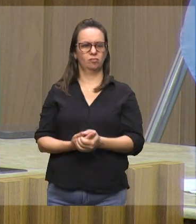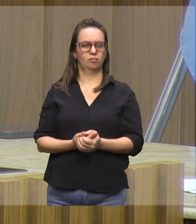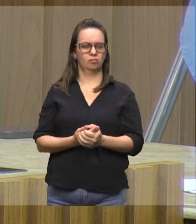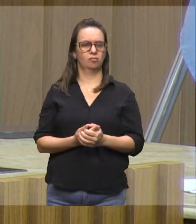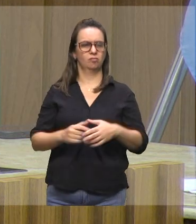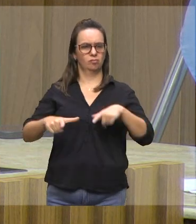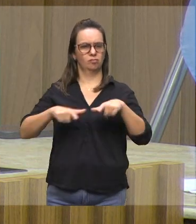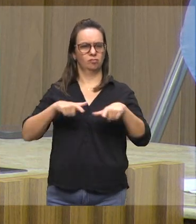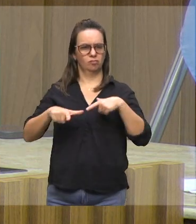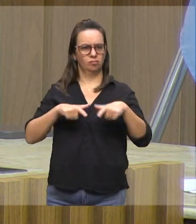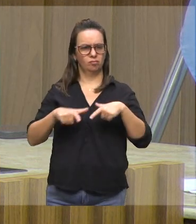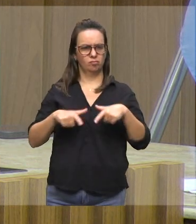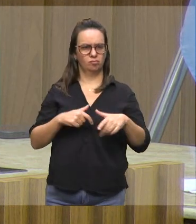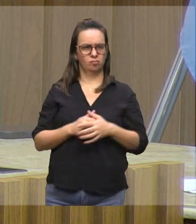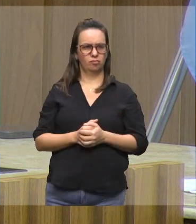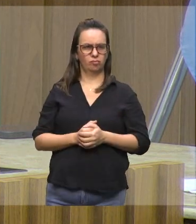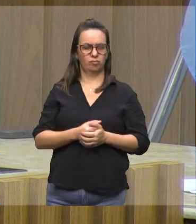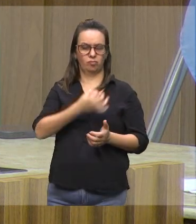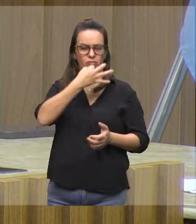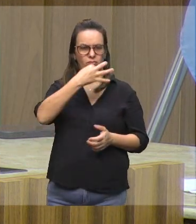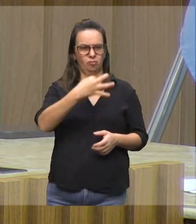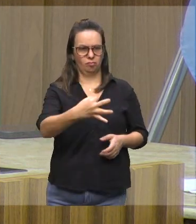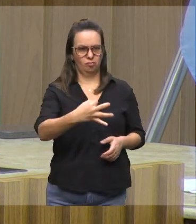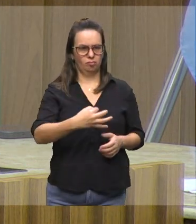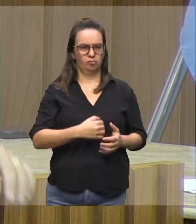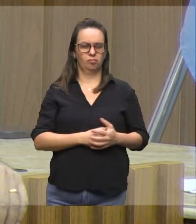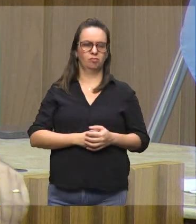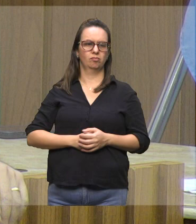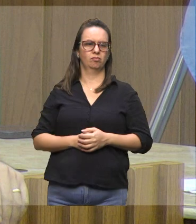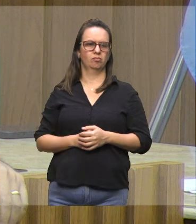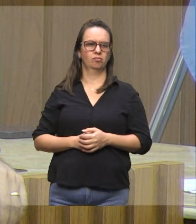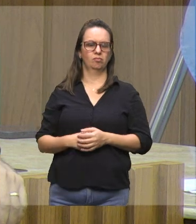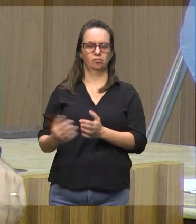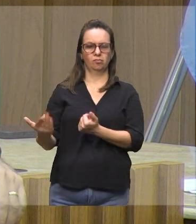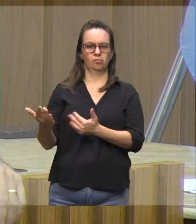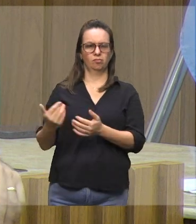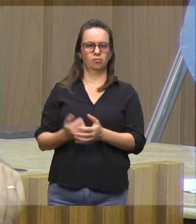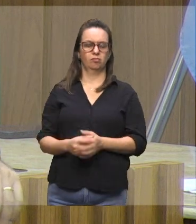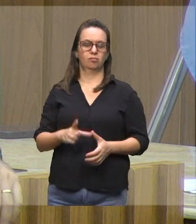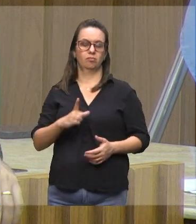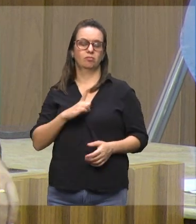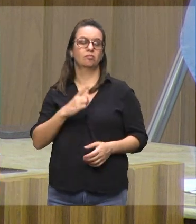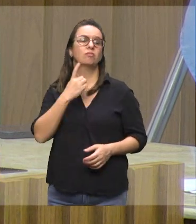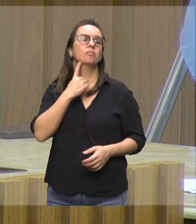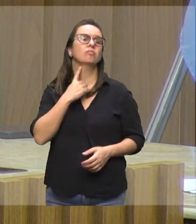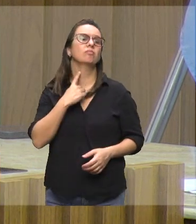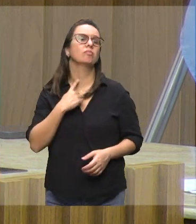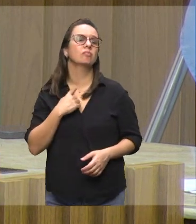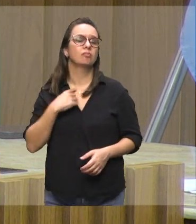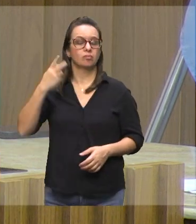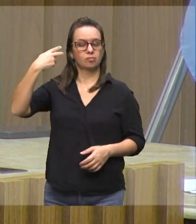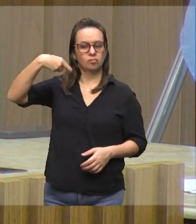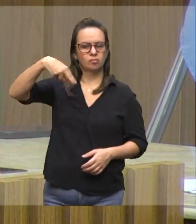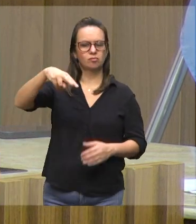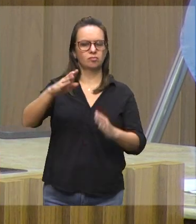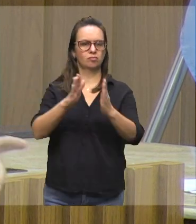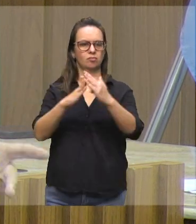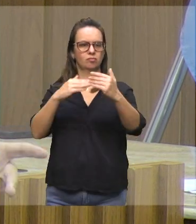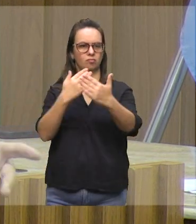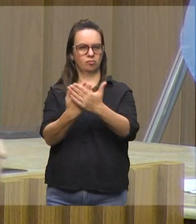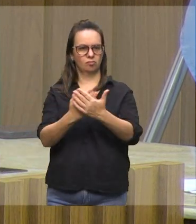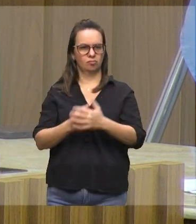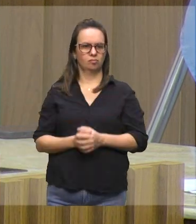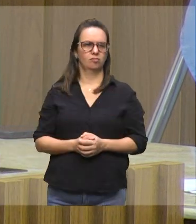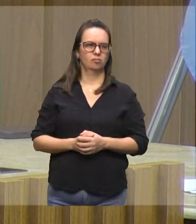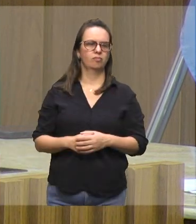para os alunos terem mais interesse ali na sua rotina do dia a dia. E, consequente, geração de